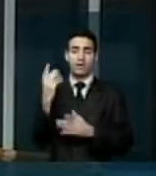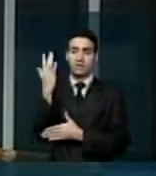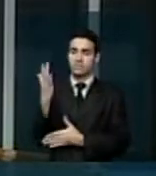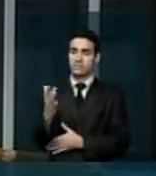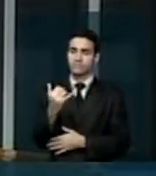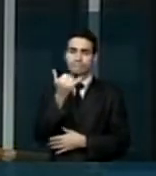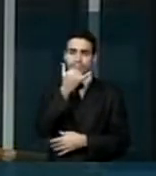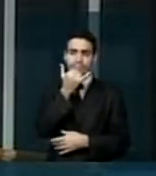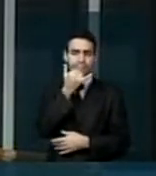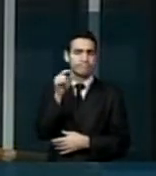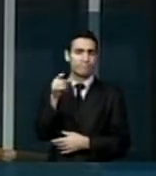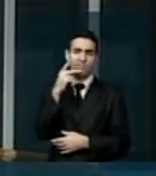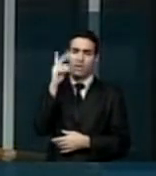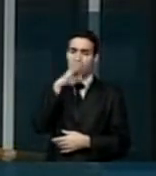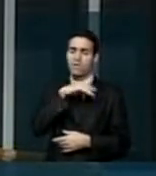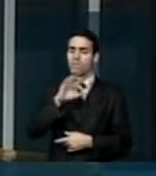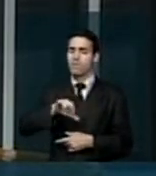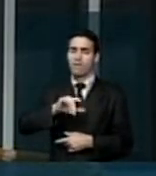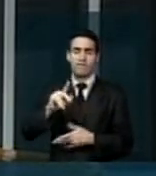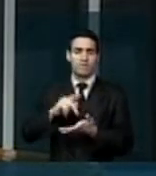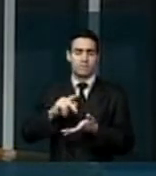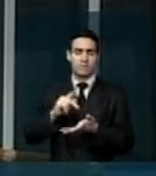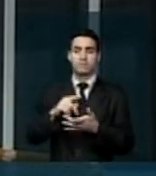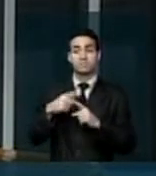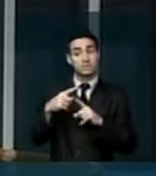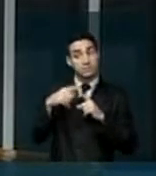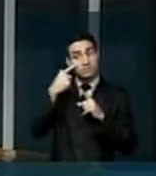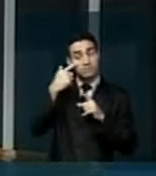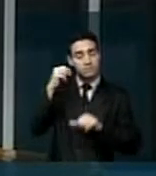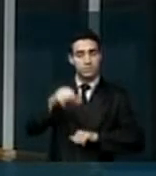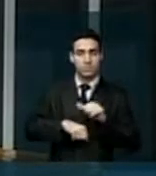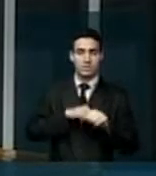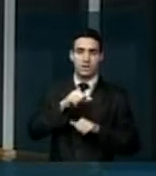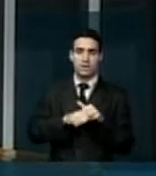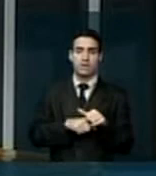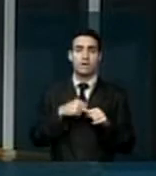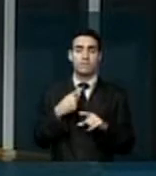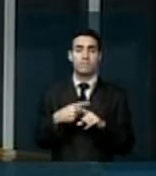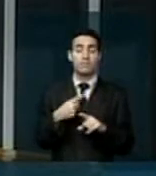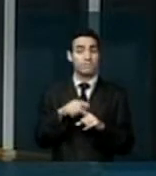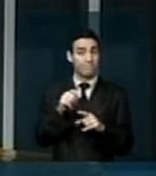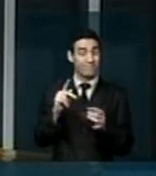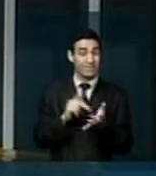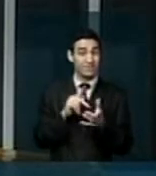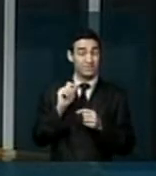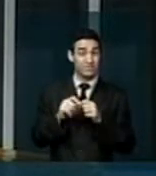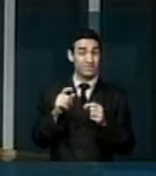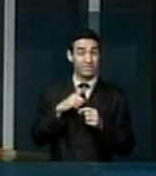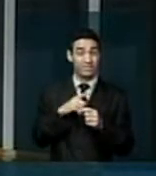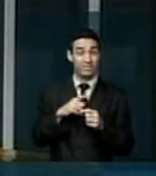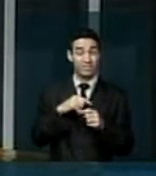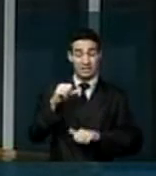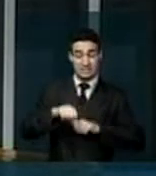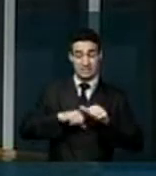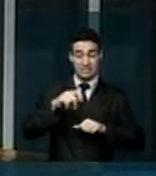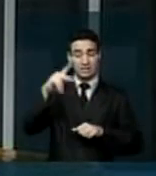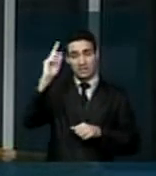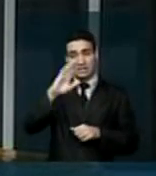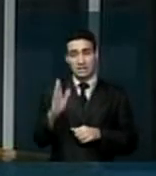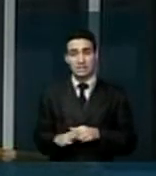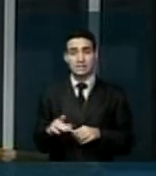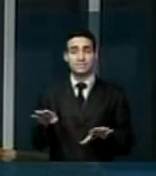este conceito com urgência, porque realmente o que tem tocado o nosso país